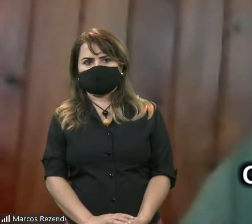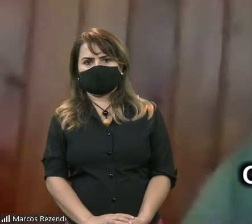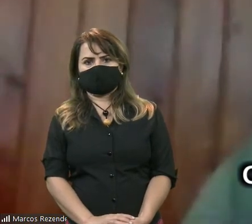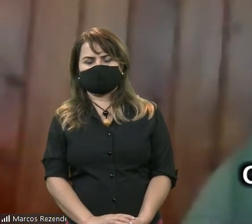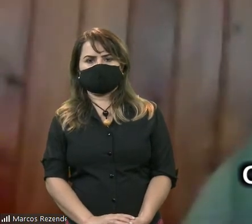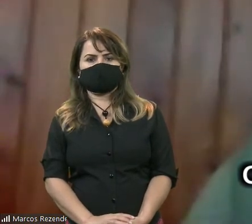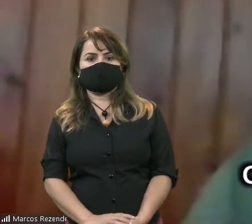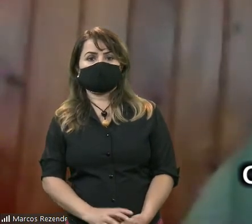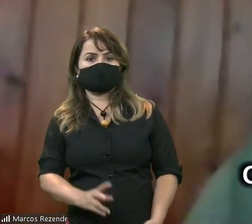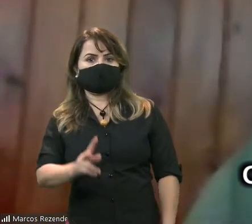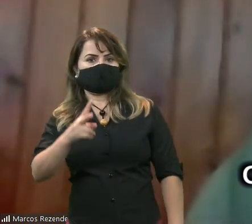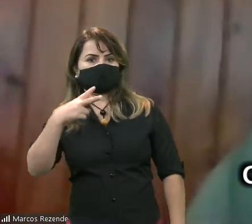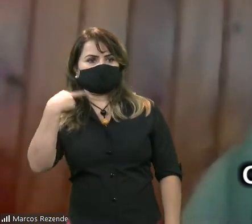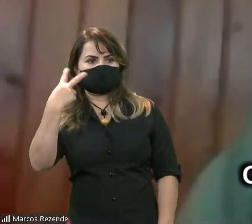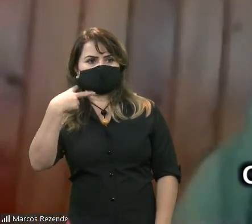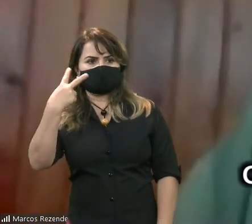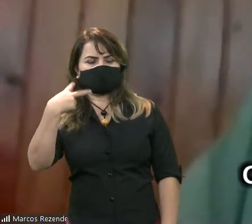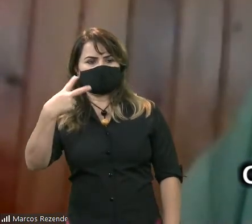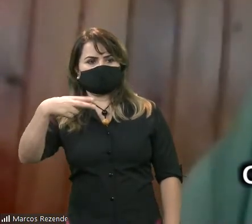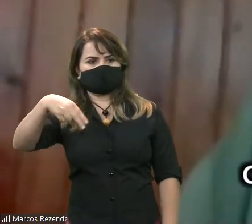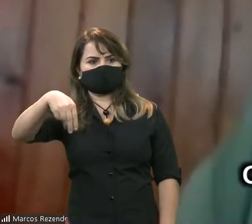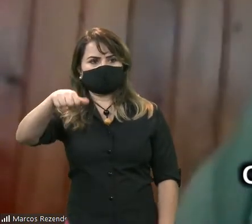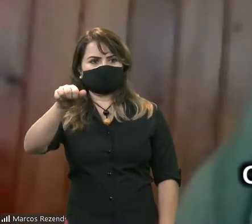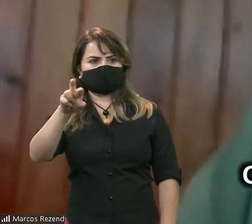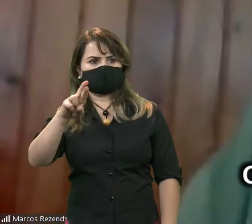Questão de ordem, vereador Luiz Eduardo Nardi.